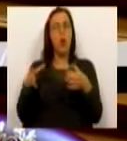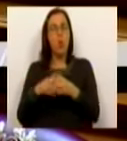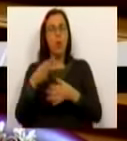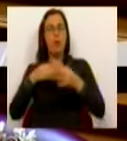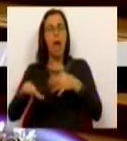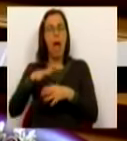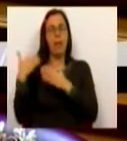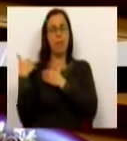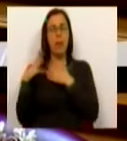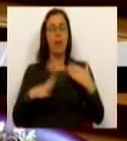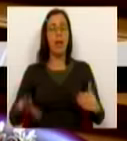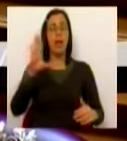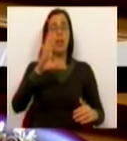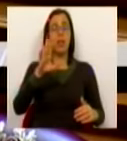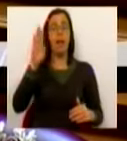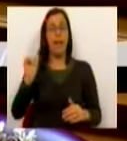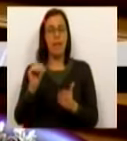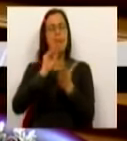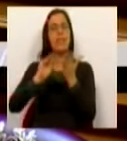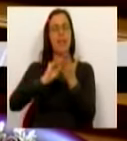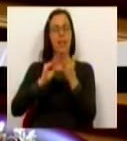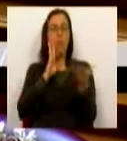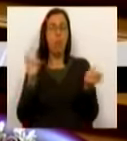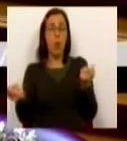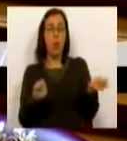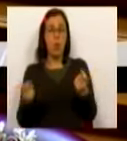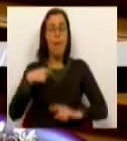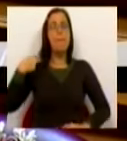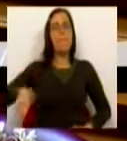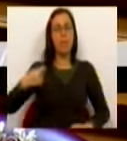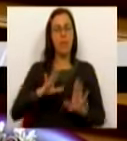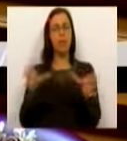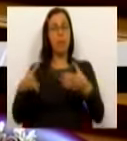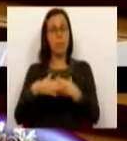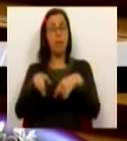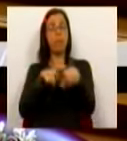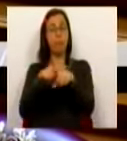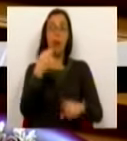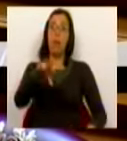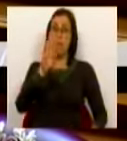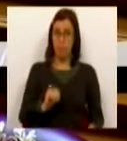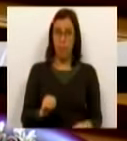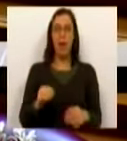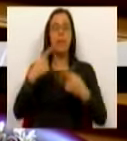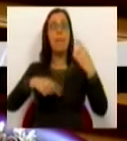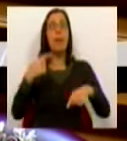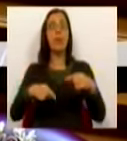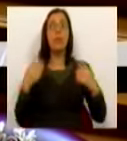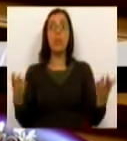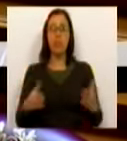de Jurisdição Nacional da JS, secretário, coordenador e presidente da Comissão Política do Partido Socialista de